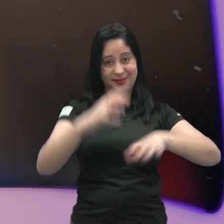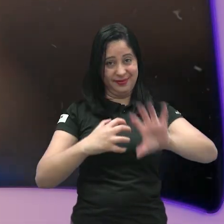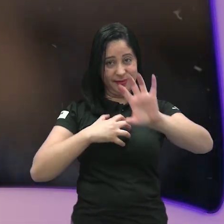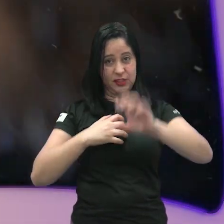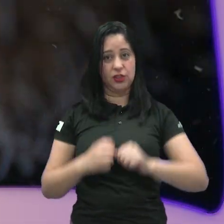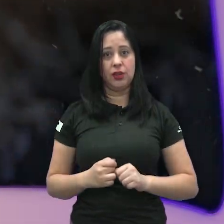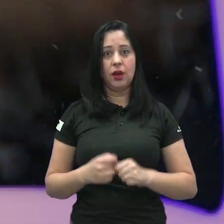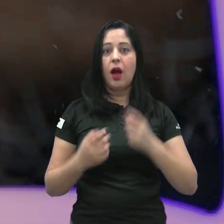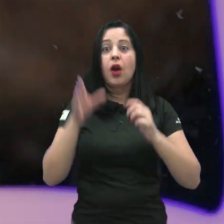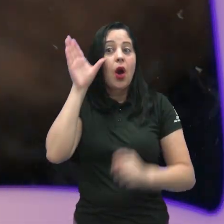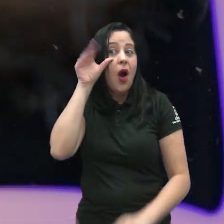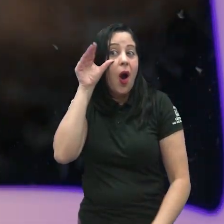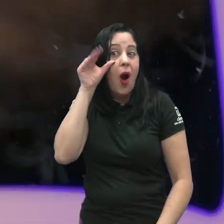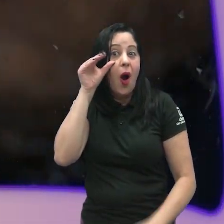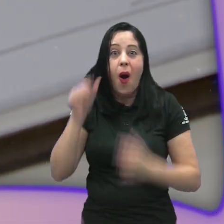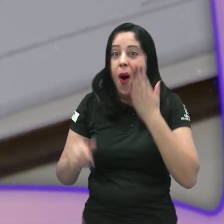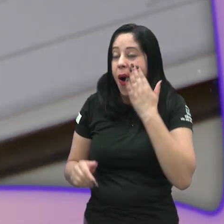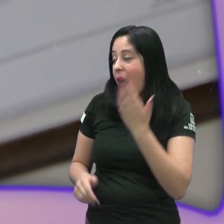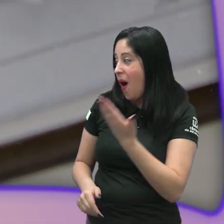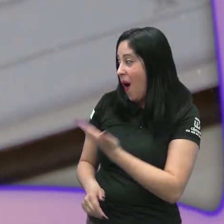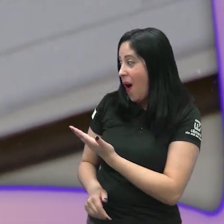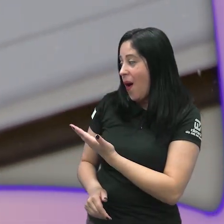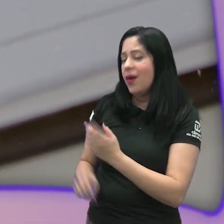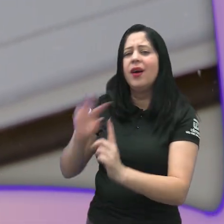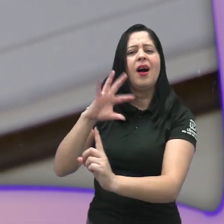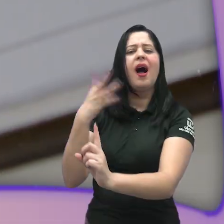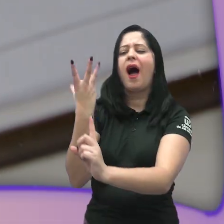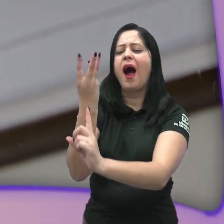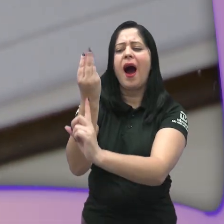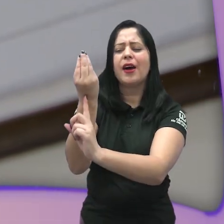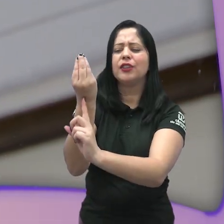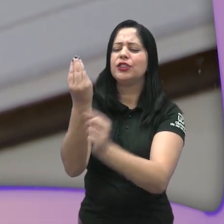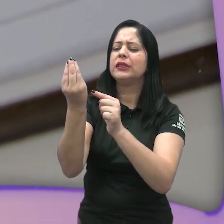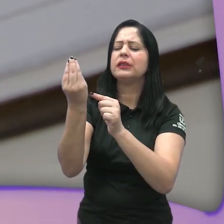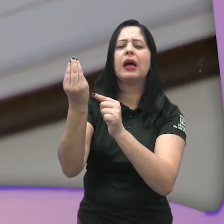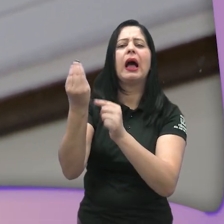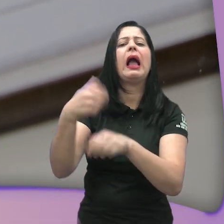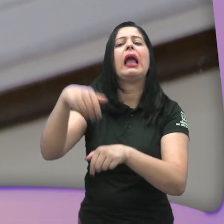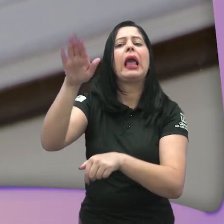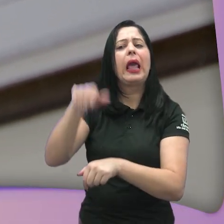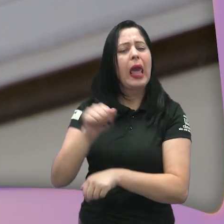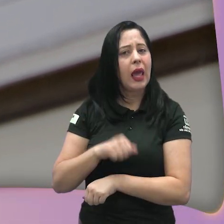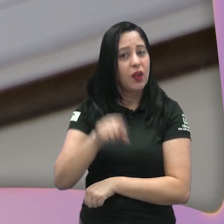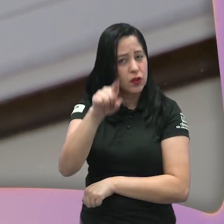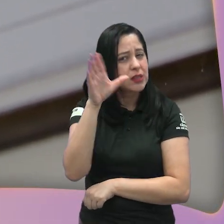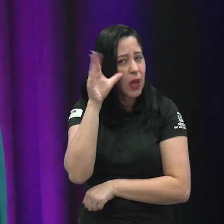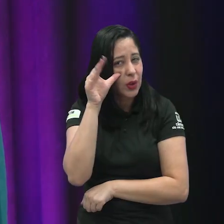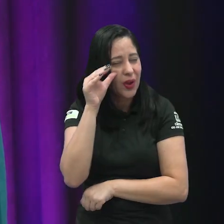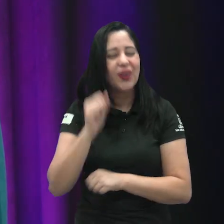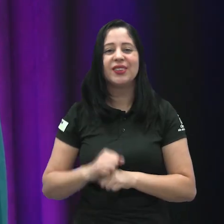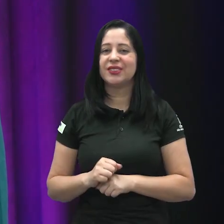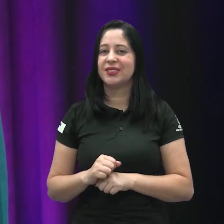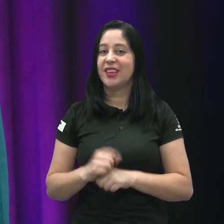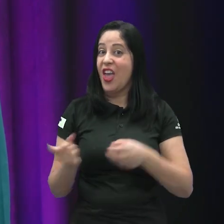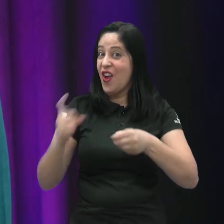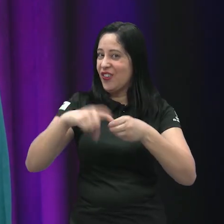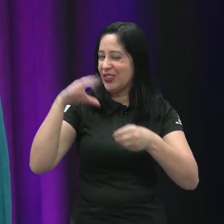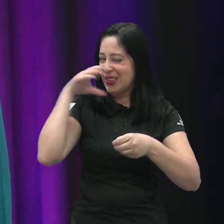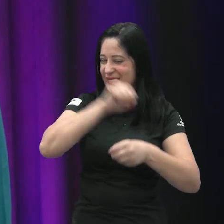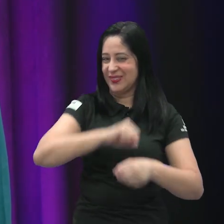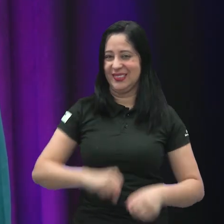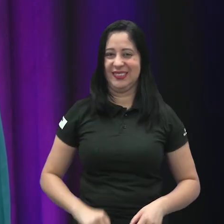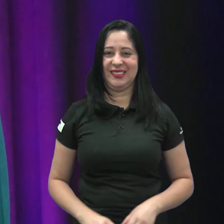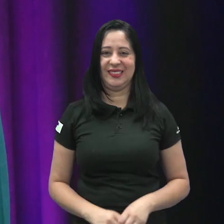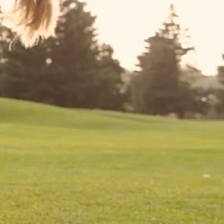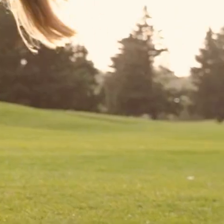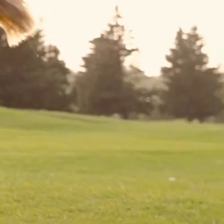empáticos. Agora, dá uma bisbilhotada no que o nosso artista misterioso está fazendo. Você está curioso? Não sai daí que a gente volta já